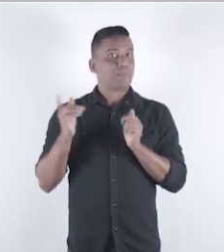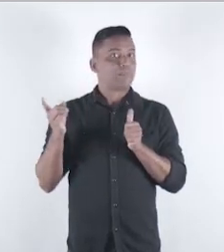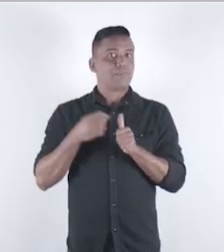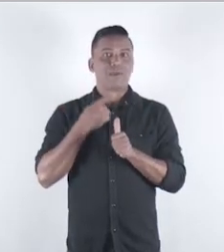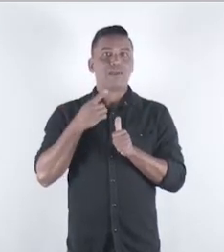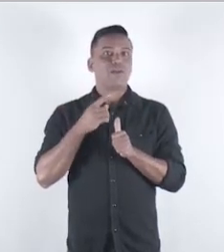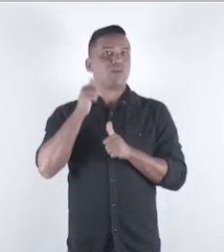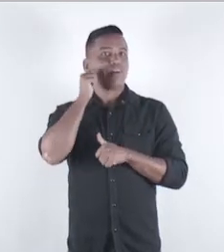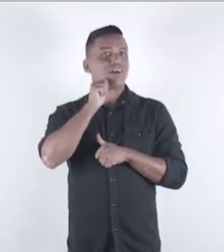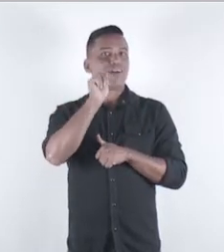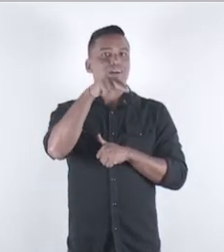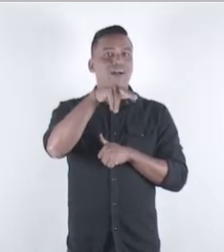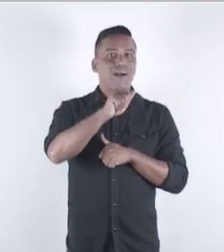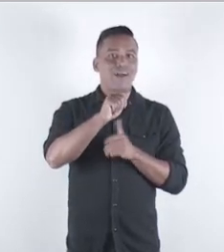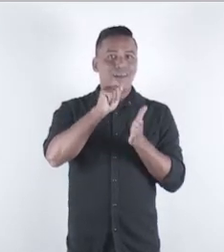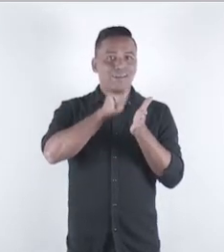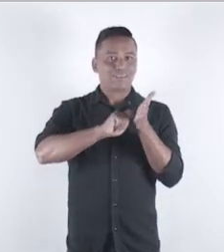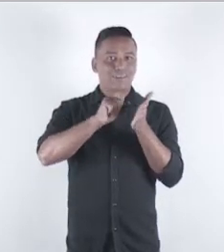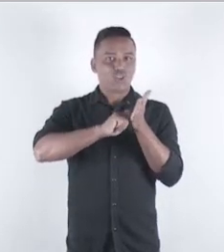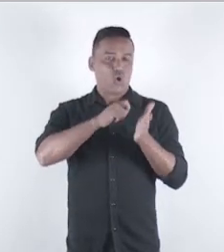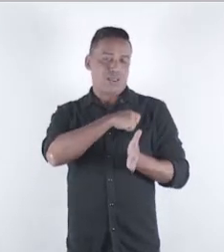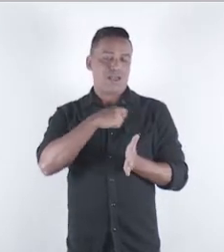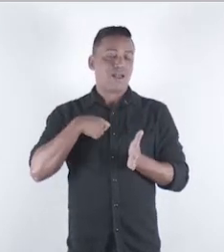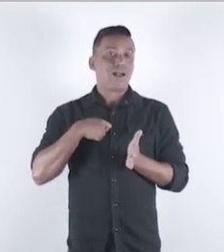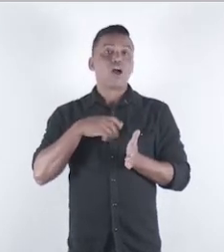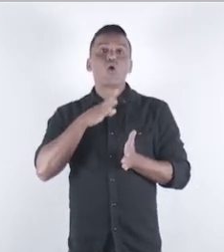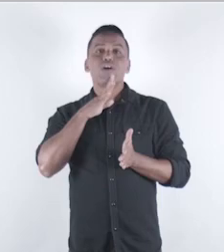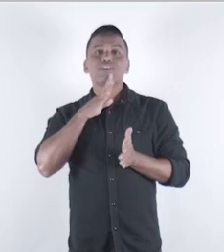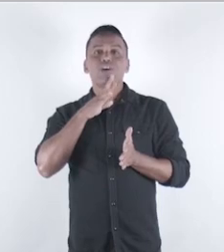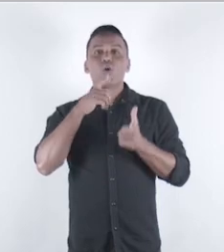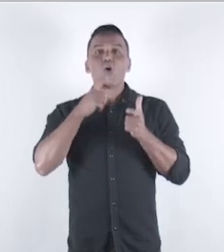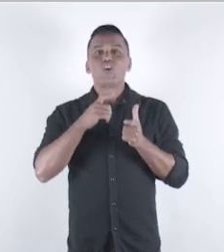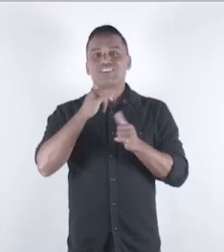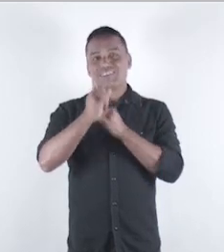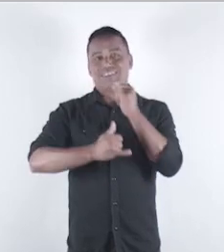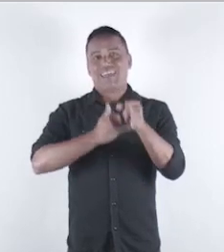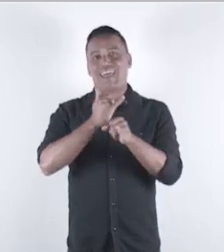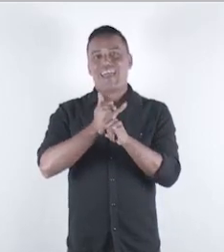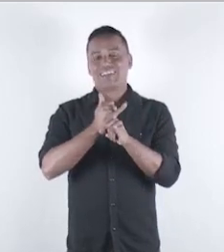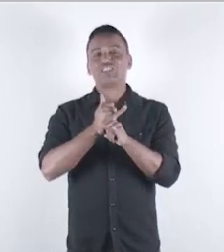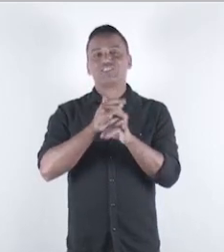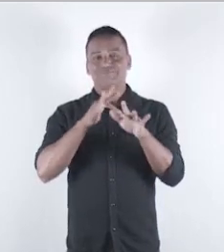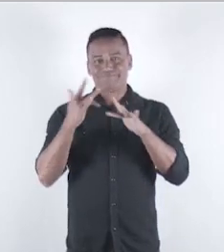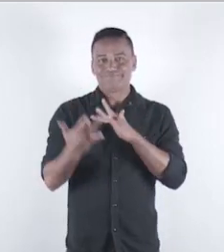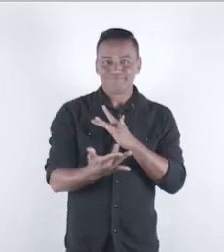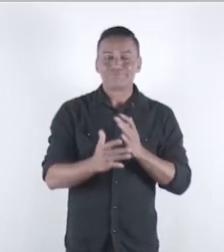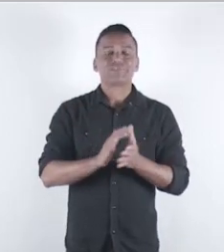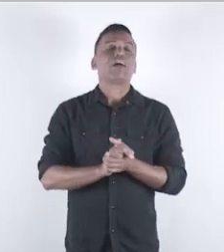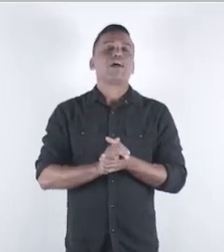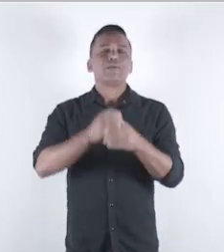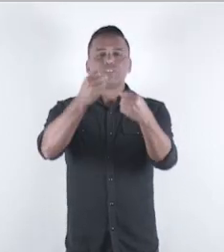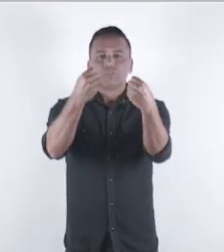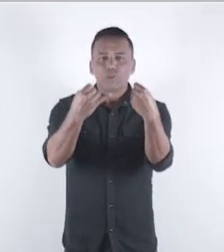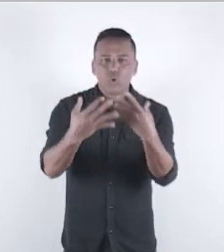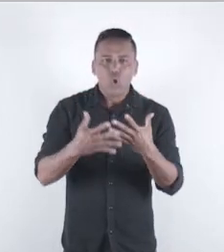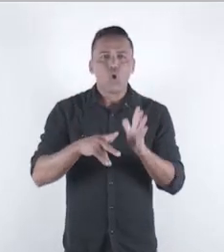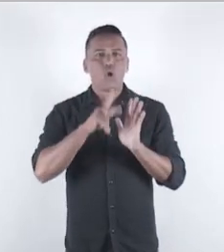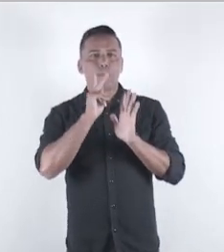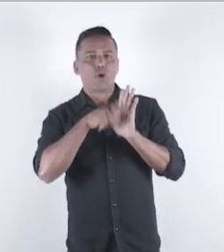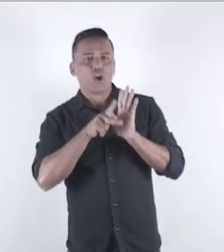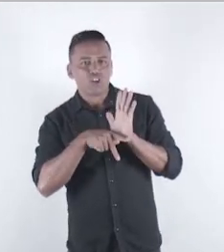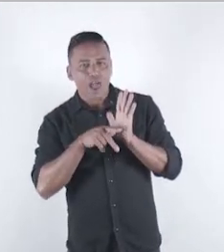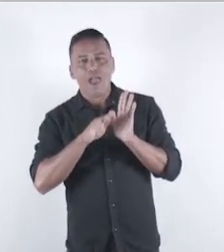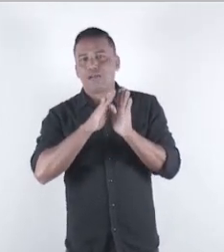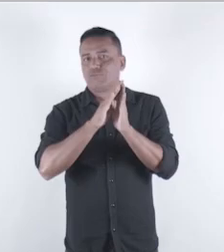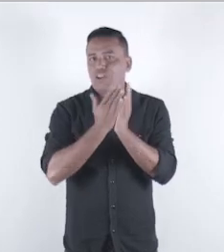foi em 2019. A gente se conheceu pela internet e conversou um pouco. Ela me explicou que estava com esse projeto novo